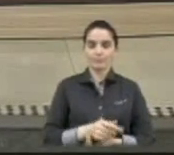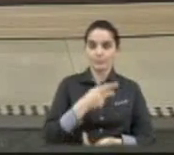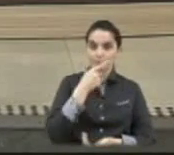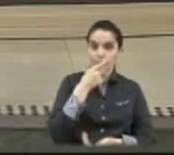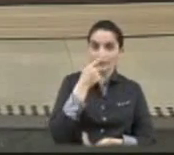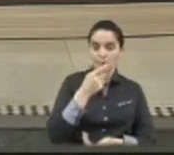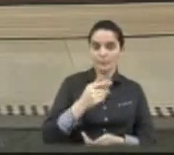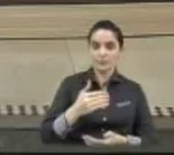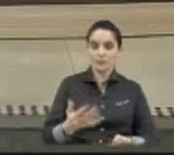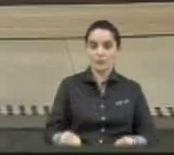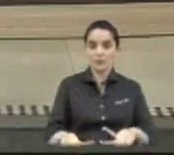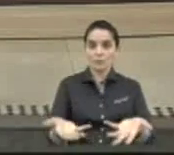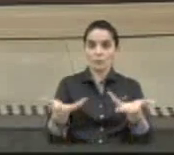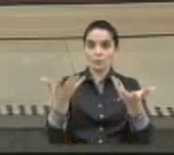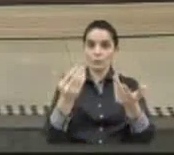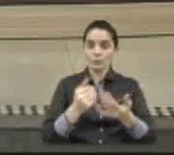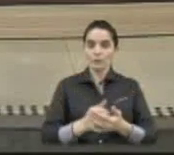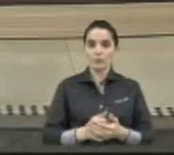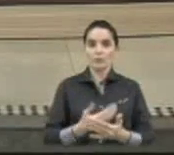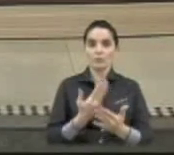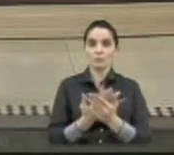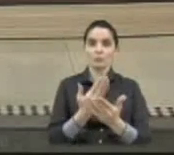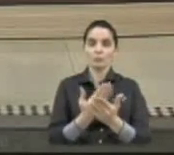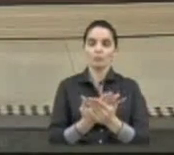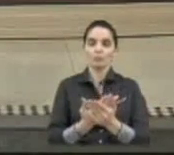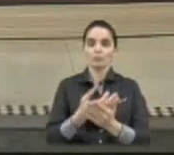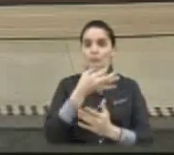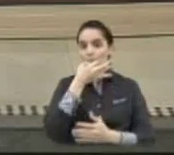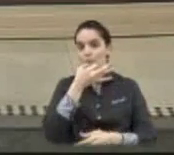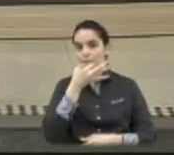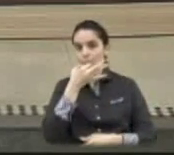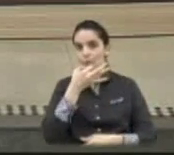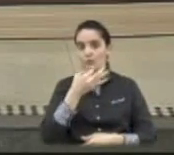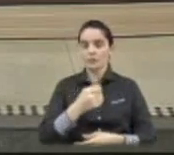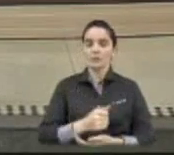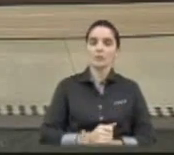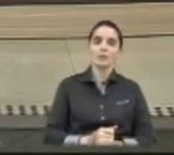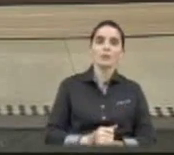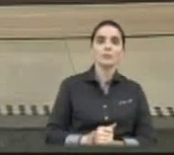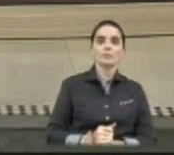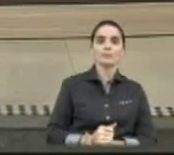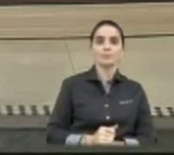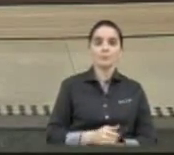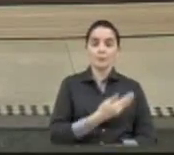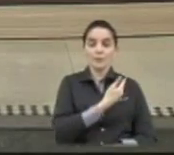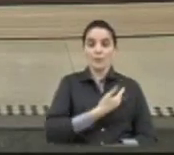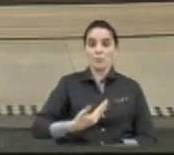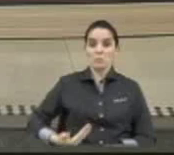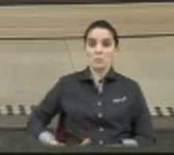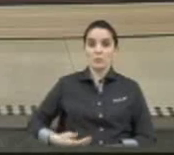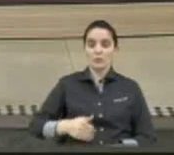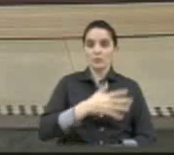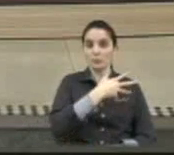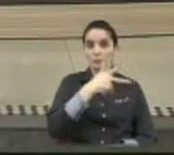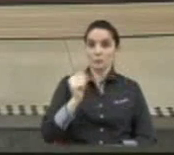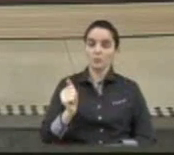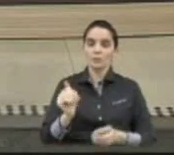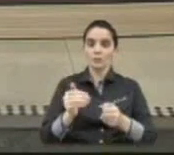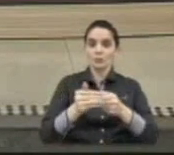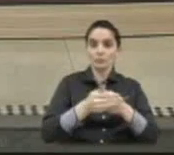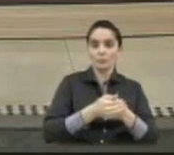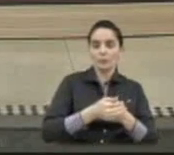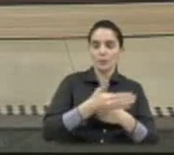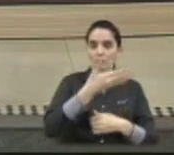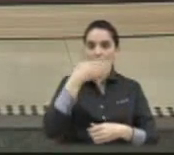providência e promover estudos e proposições de políticas públicas que visam proteger e oferecer